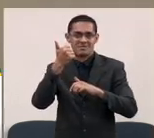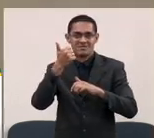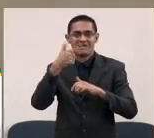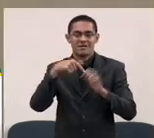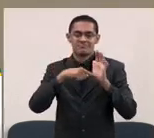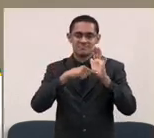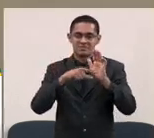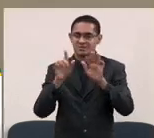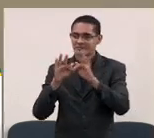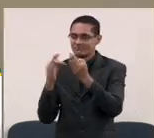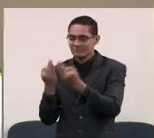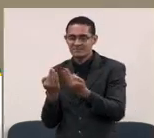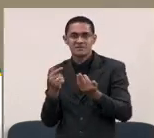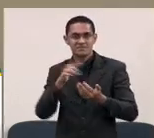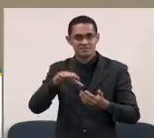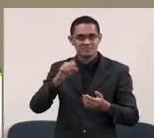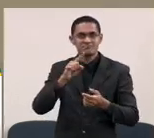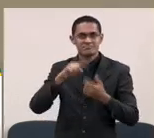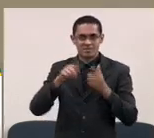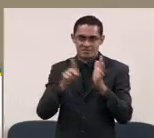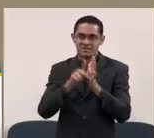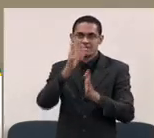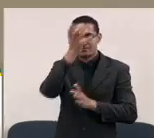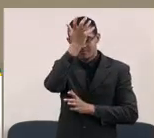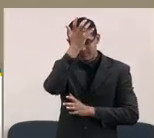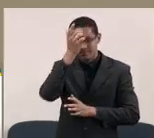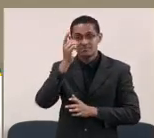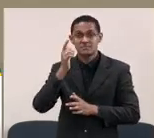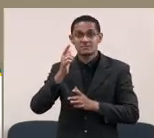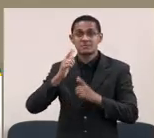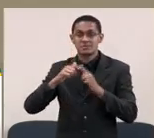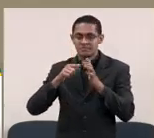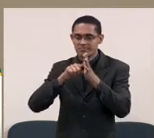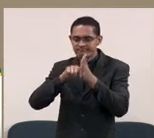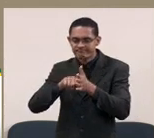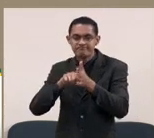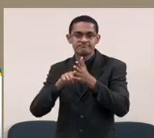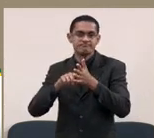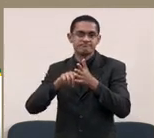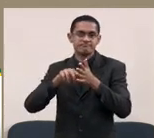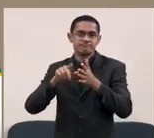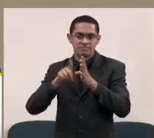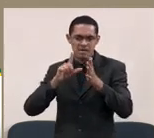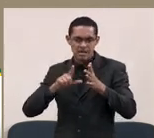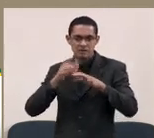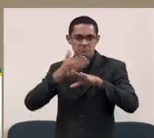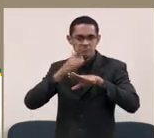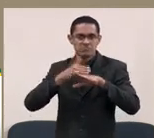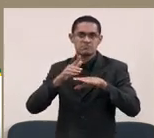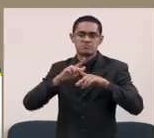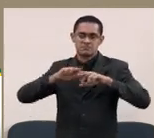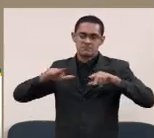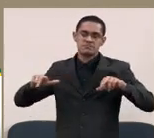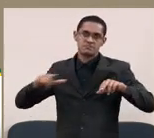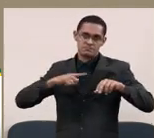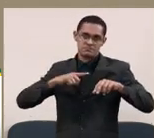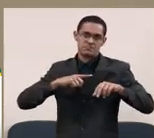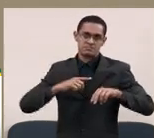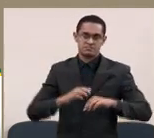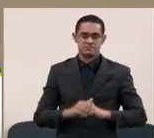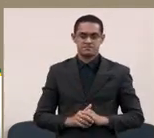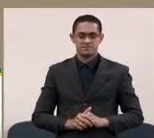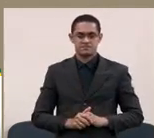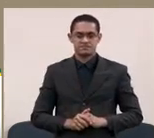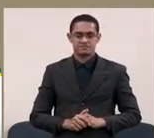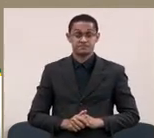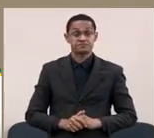esses familiares, para fazer o diagnóstico precoce e, consequentemente, o atendimento. A senhora disse